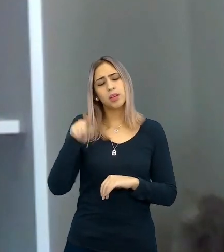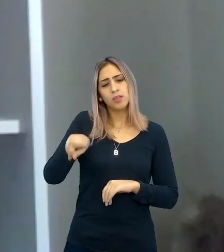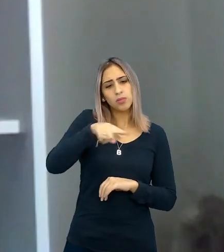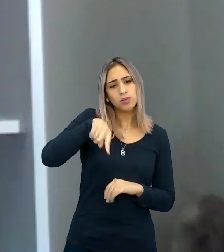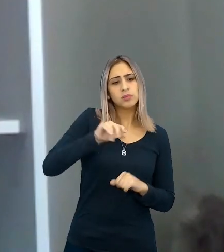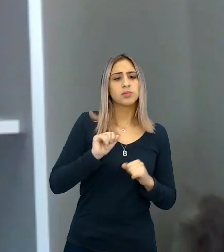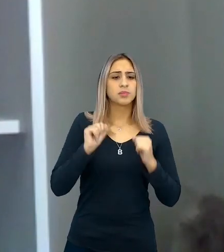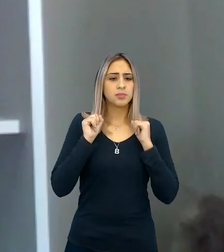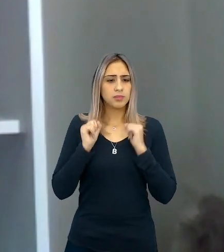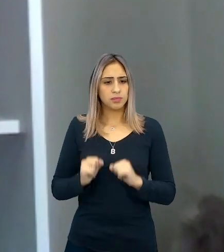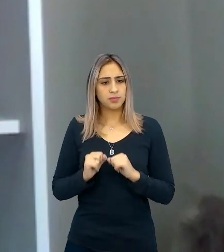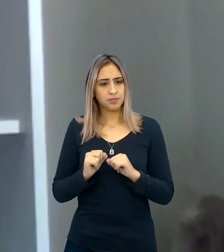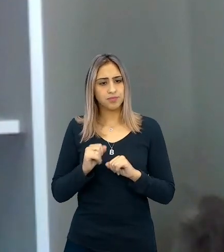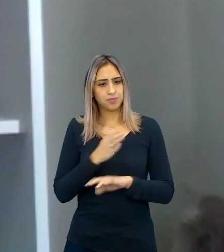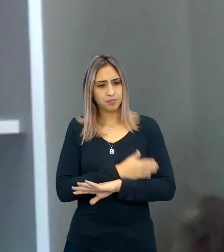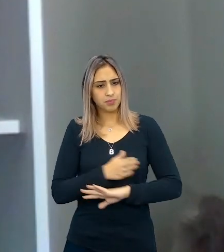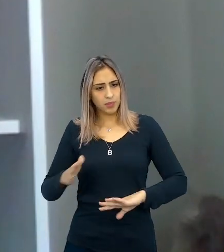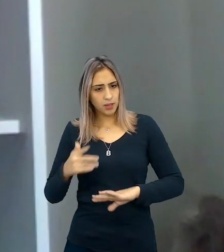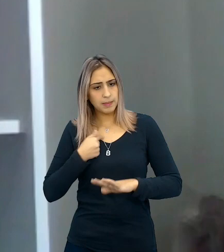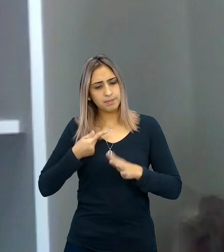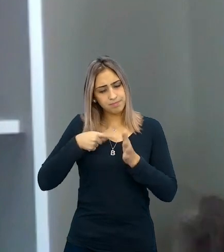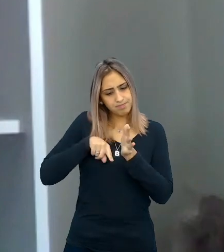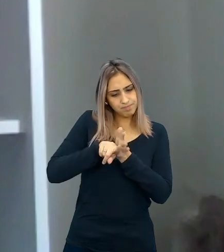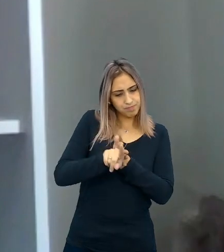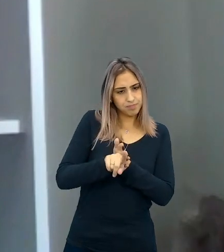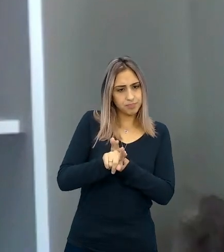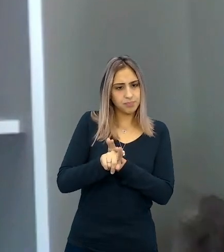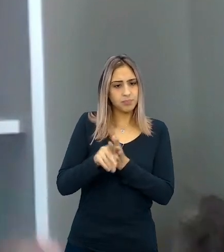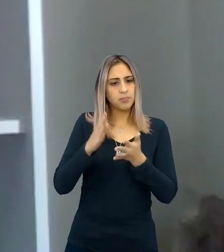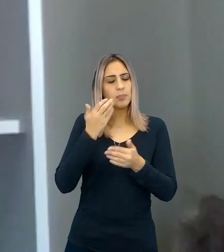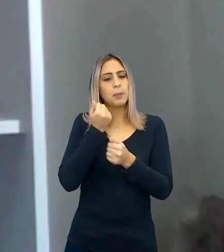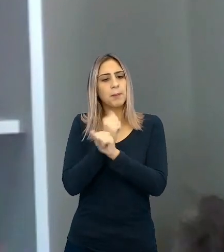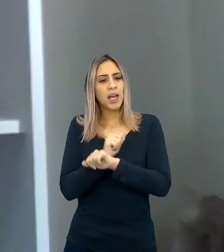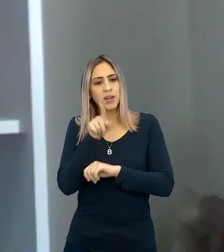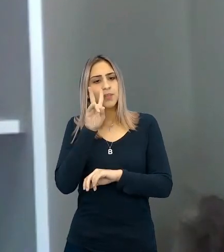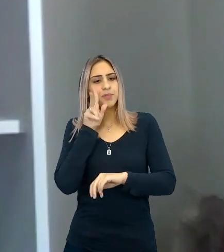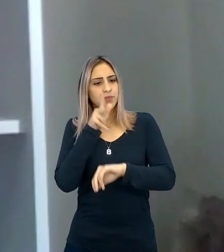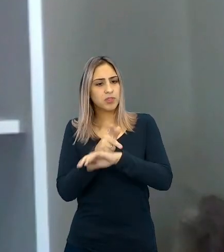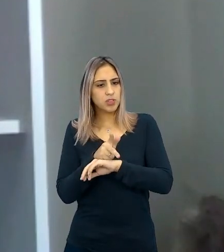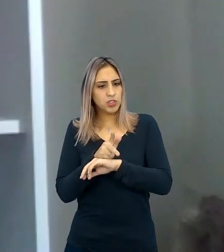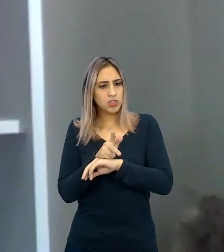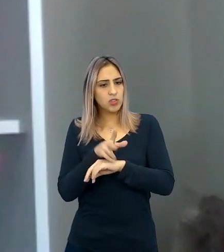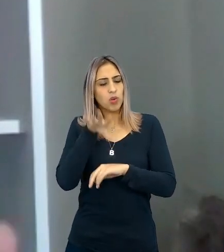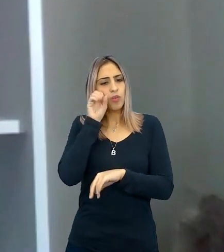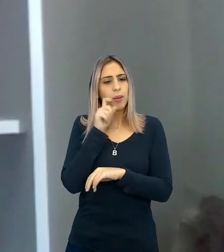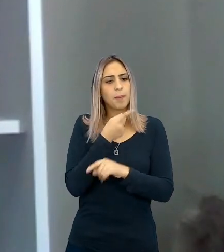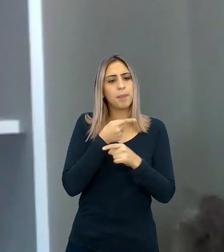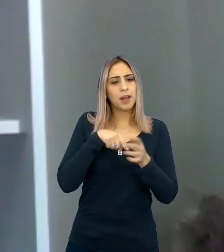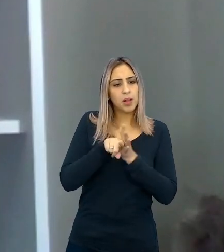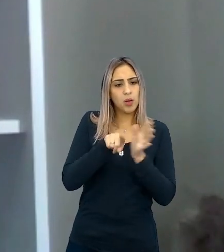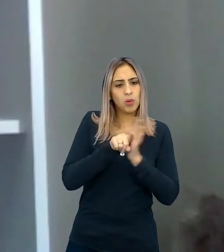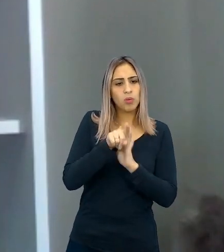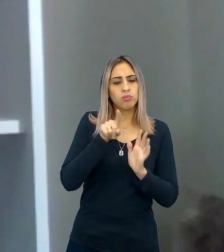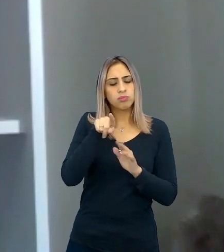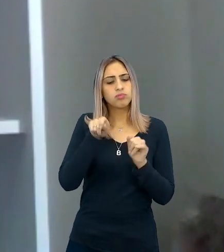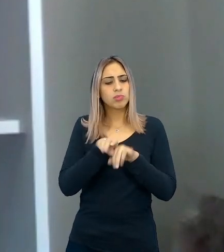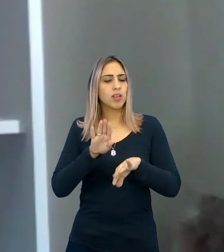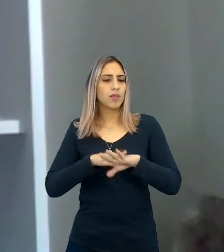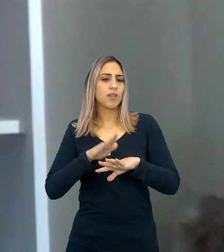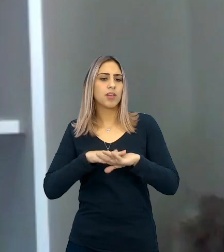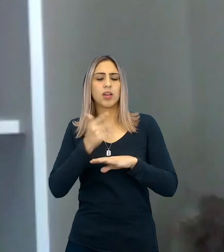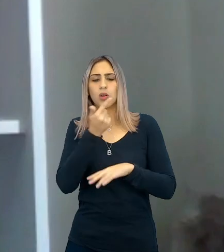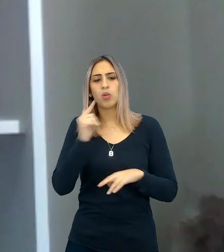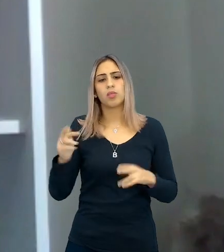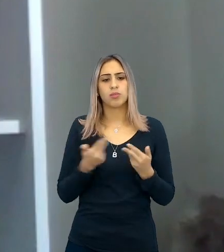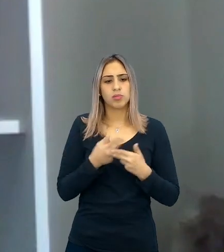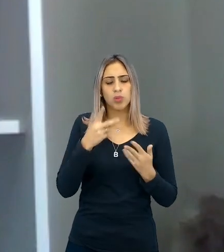vocês possam, a partir da minha pergunta, né? Pausa o vídeo, ouve a pergunta, pausa, e aí então vocês estabelecem